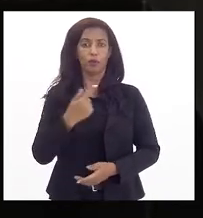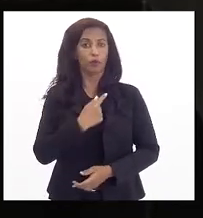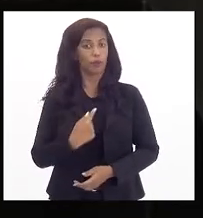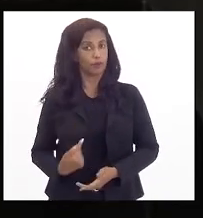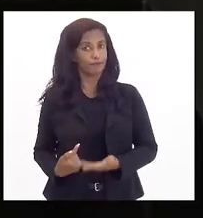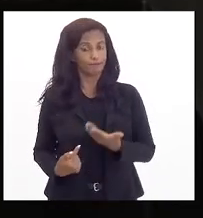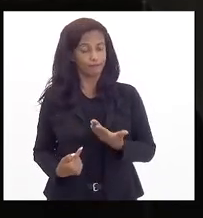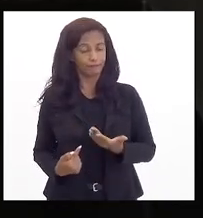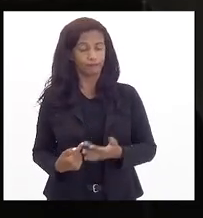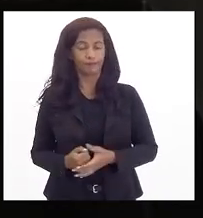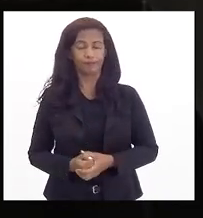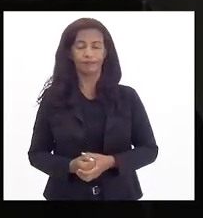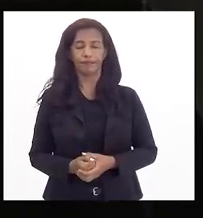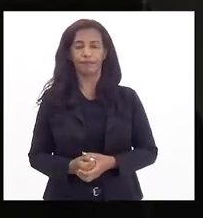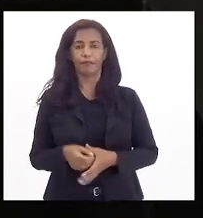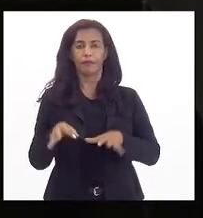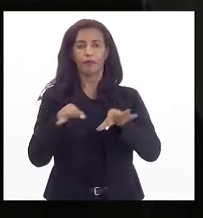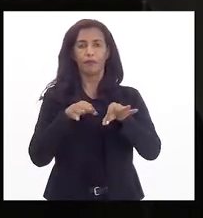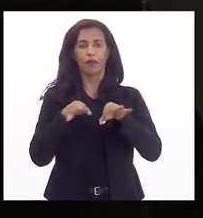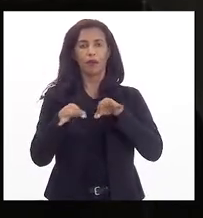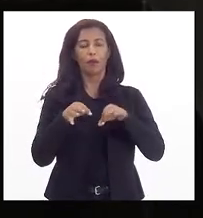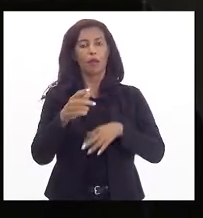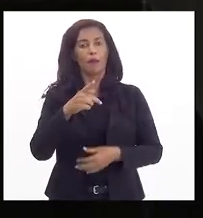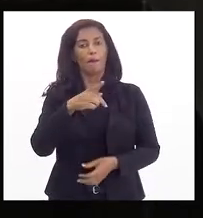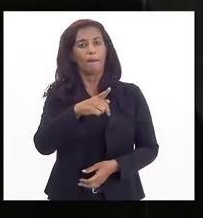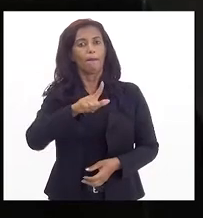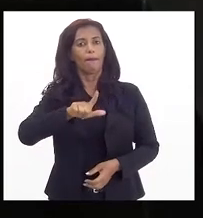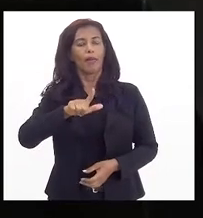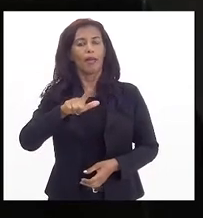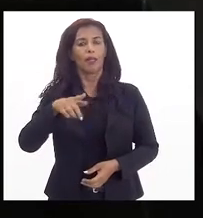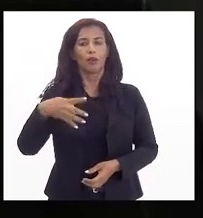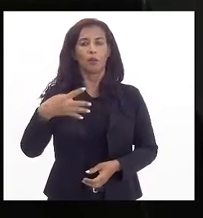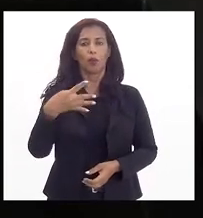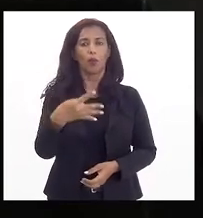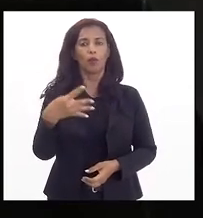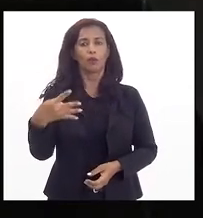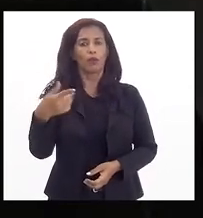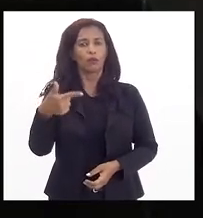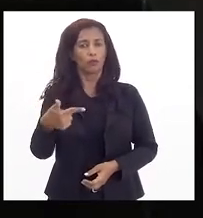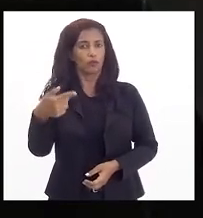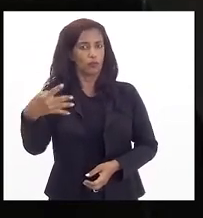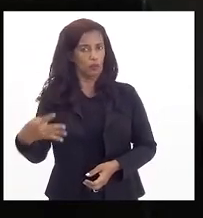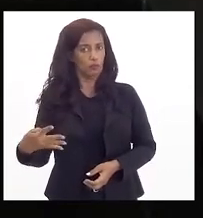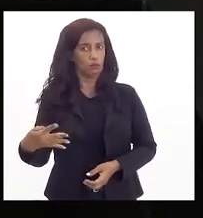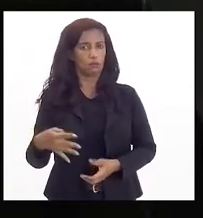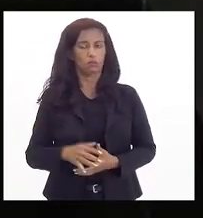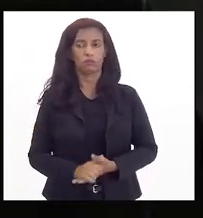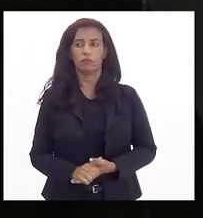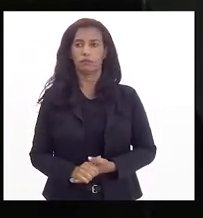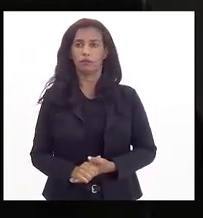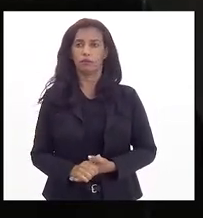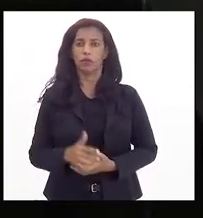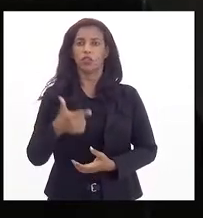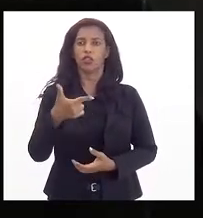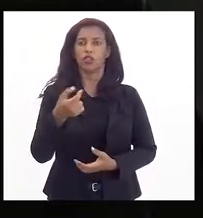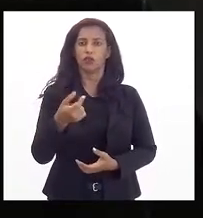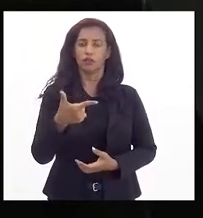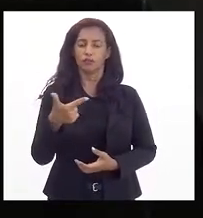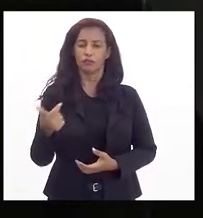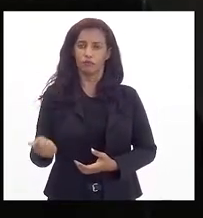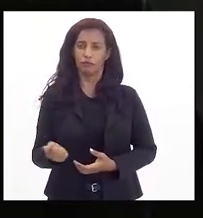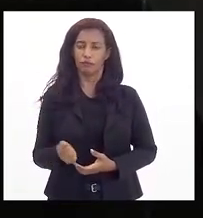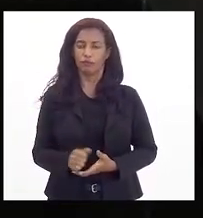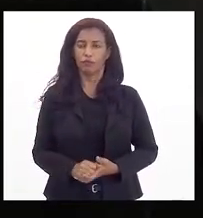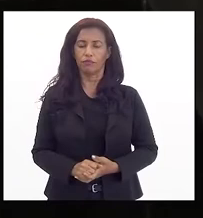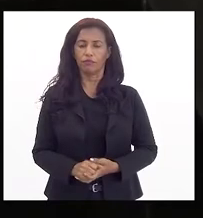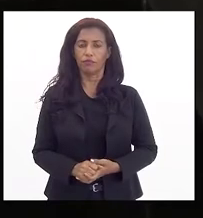governador ao projeto de lei número 4424 de 2021,